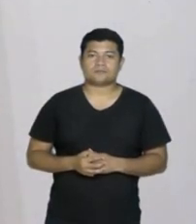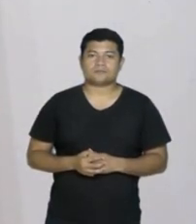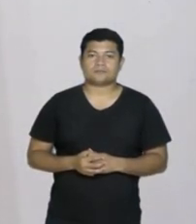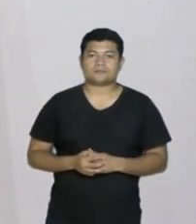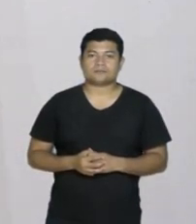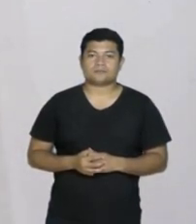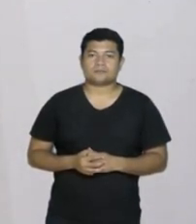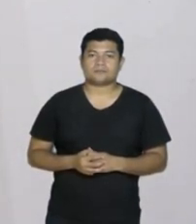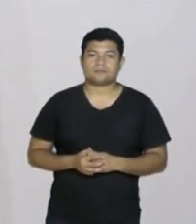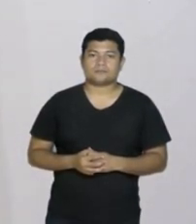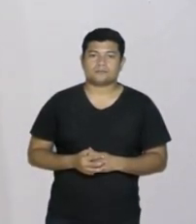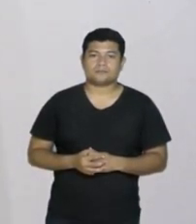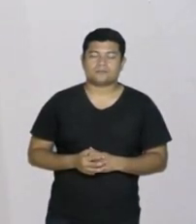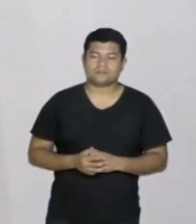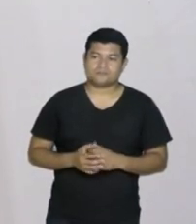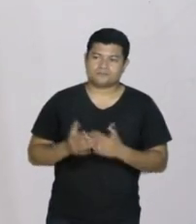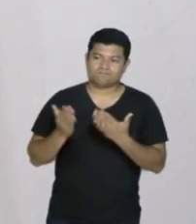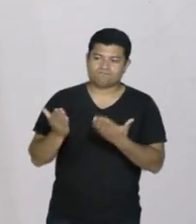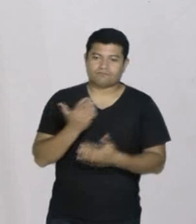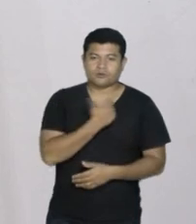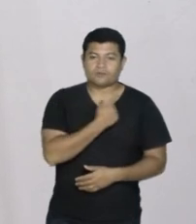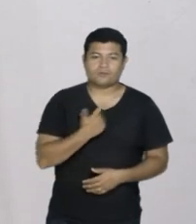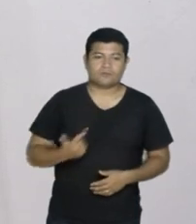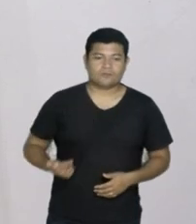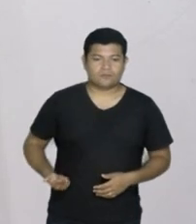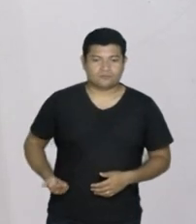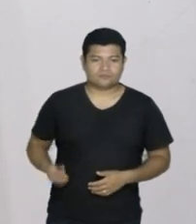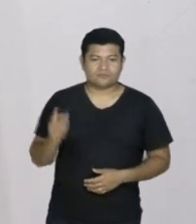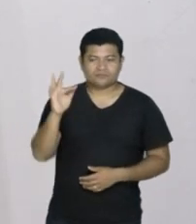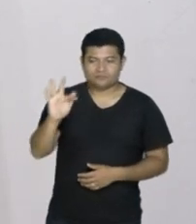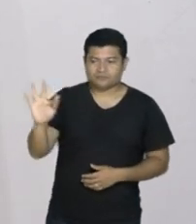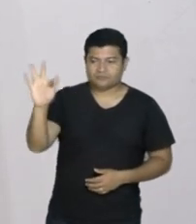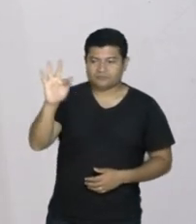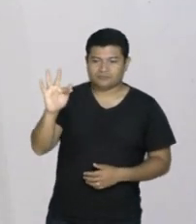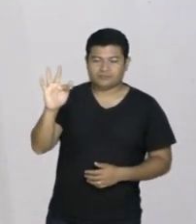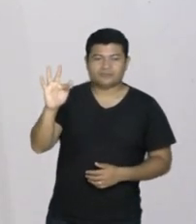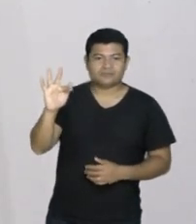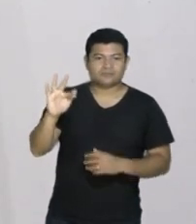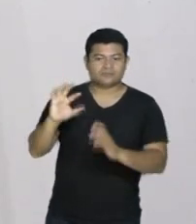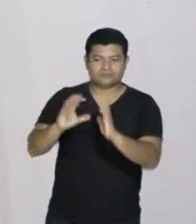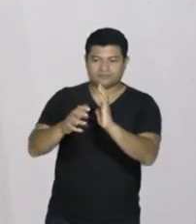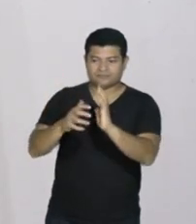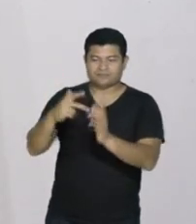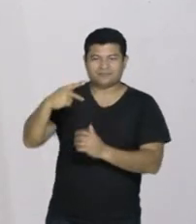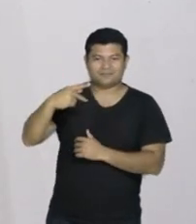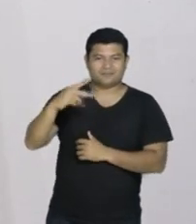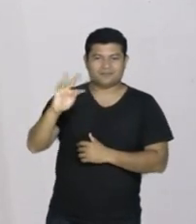este governo federal do PT é uma lástima